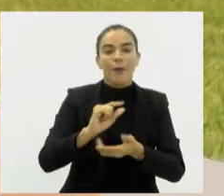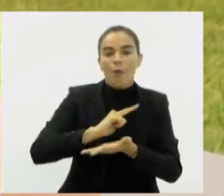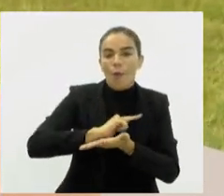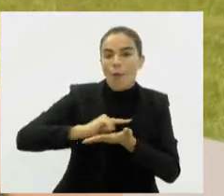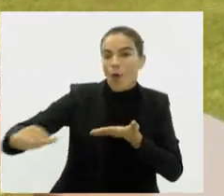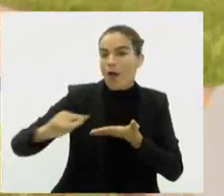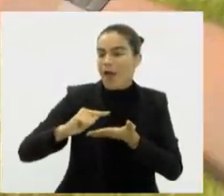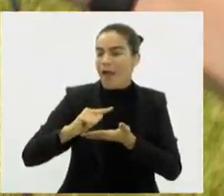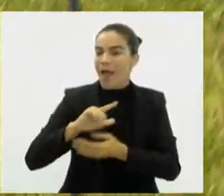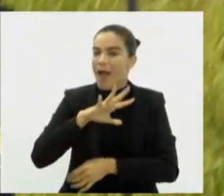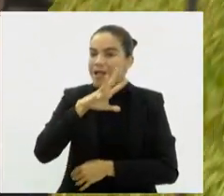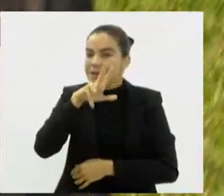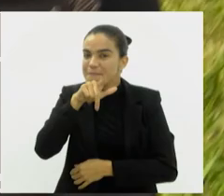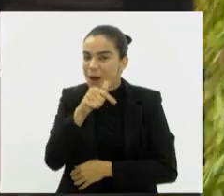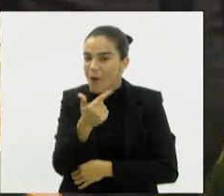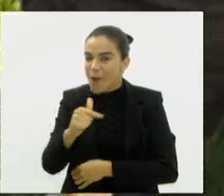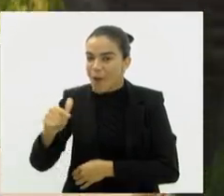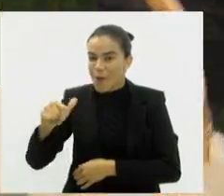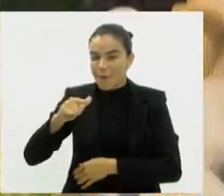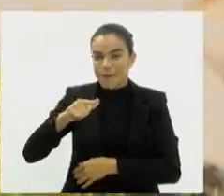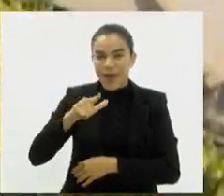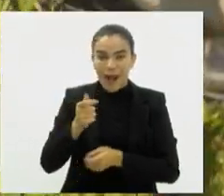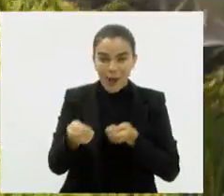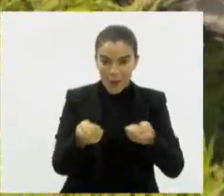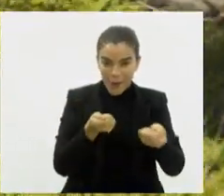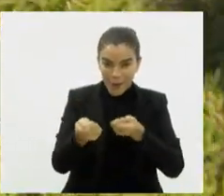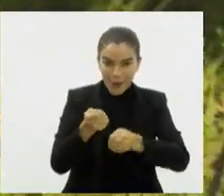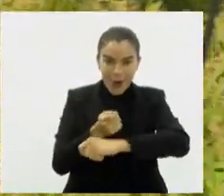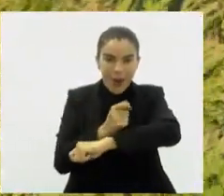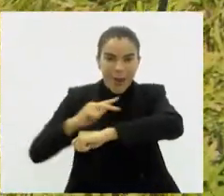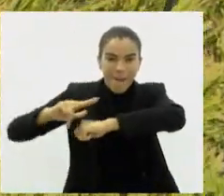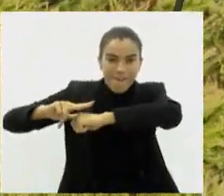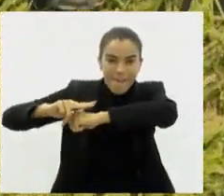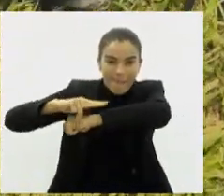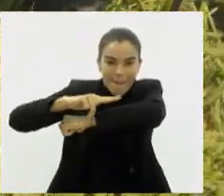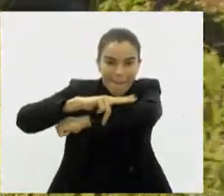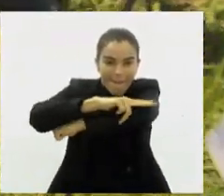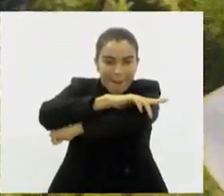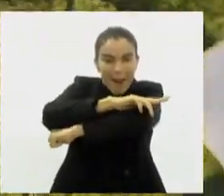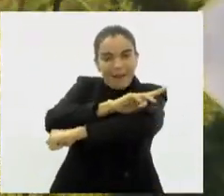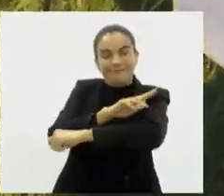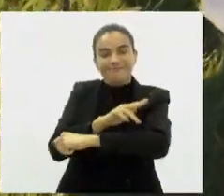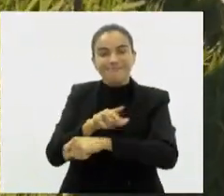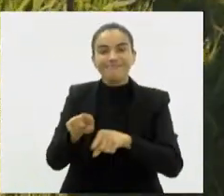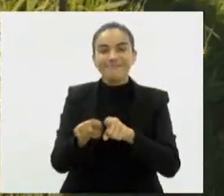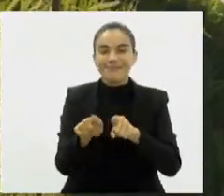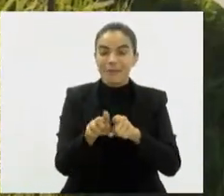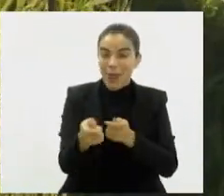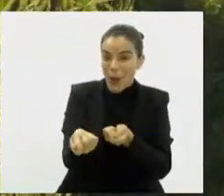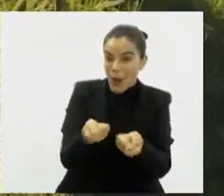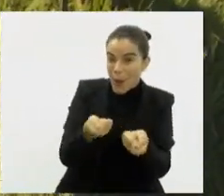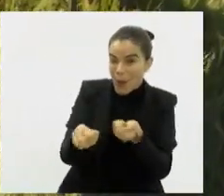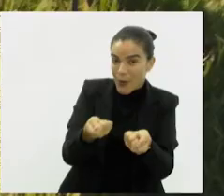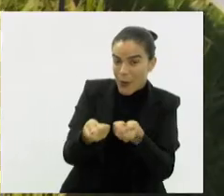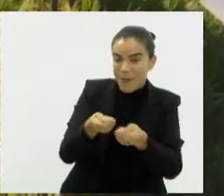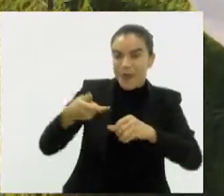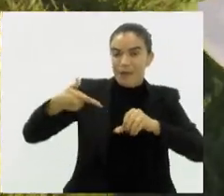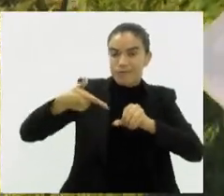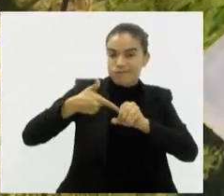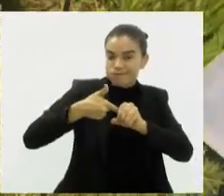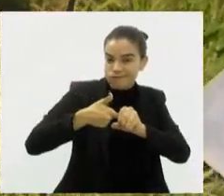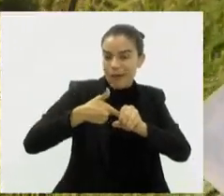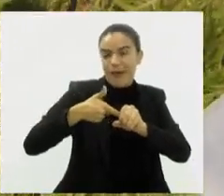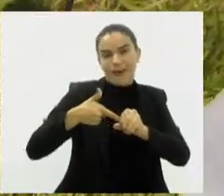outros animais. Então ela faz um misto de controle da vegetação em áreas de difícil acesso, com economia de combustíveis fósseis,